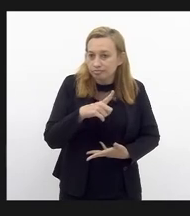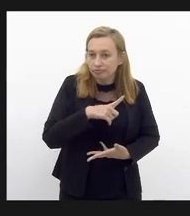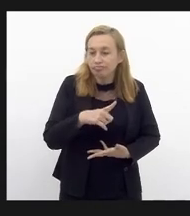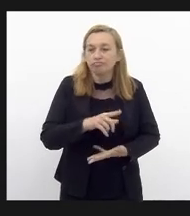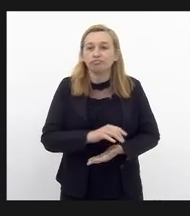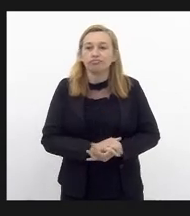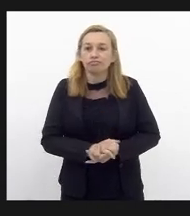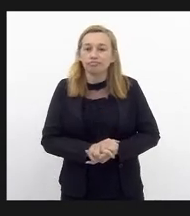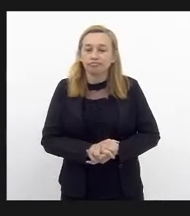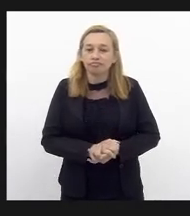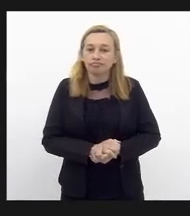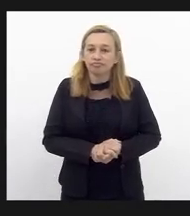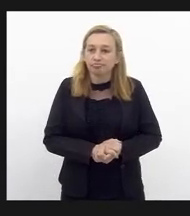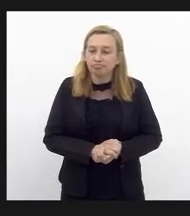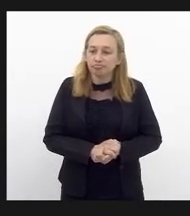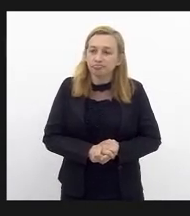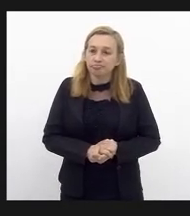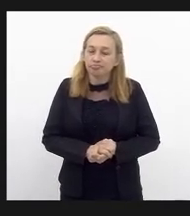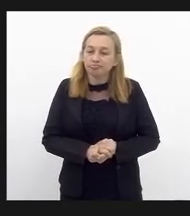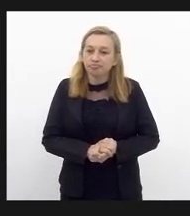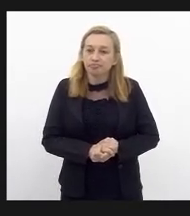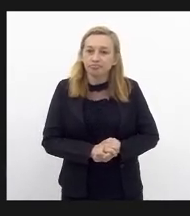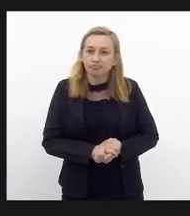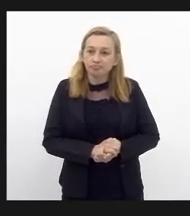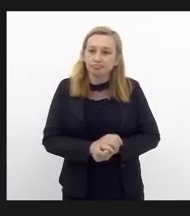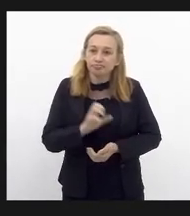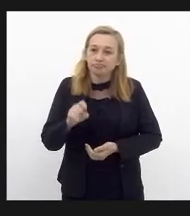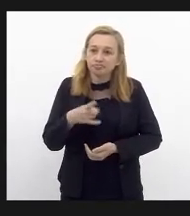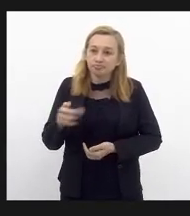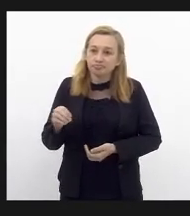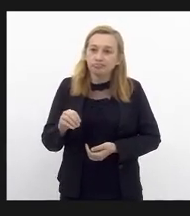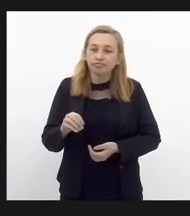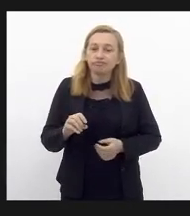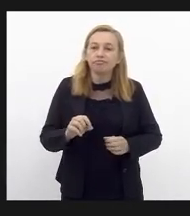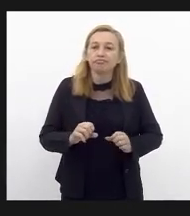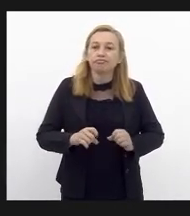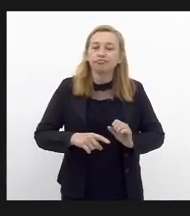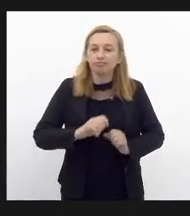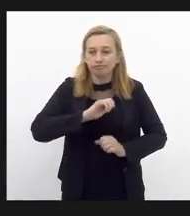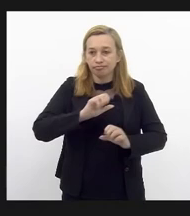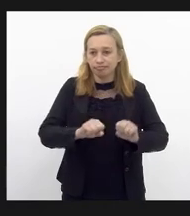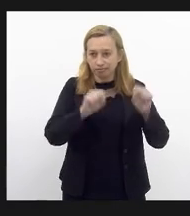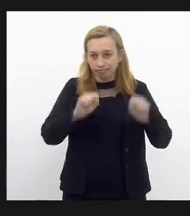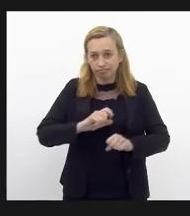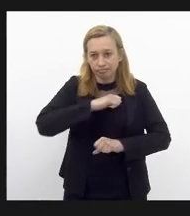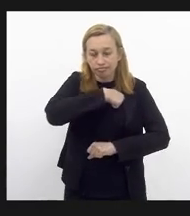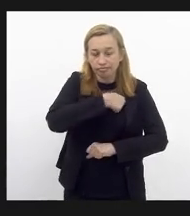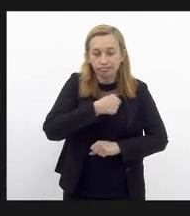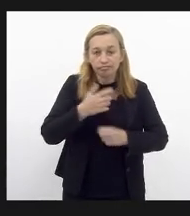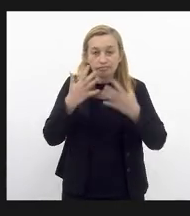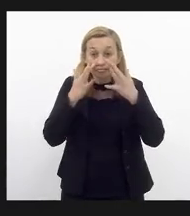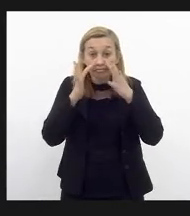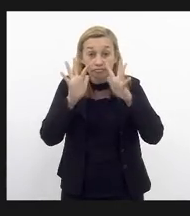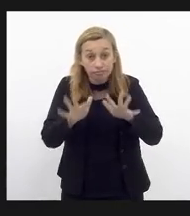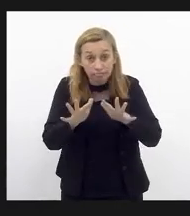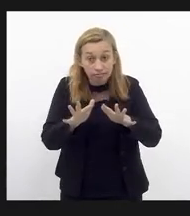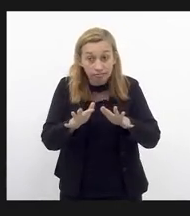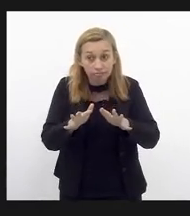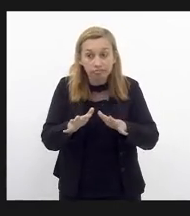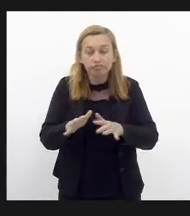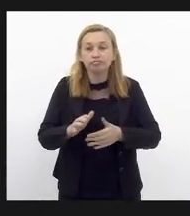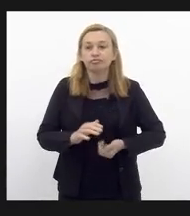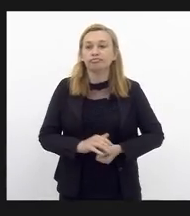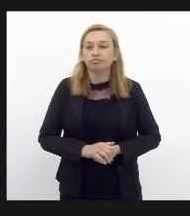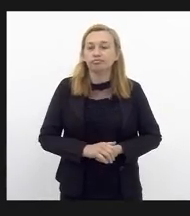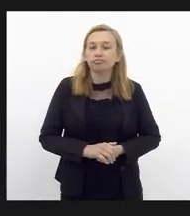para essas votações da adesão do regime de recuperação fiscal, sempre com um olhar muito atento e